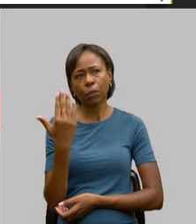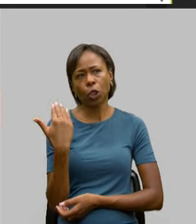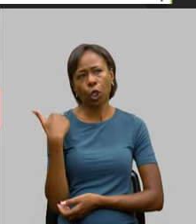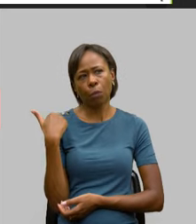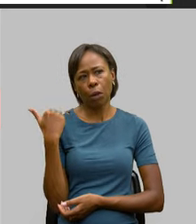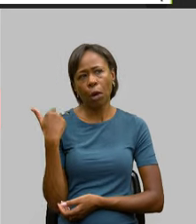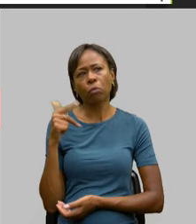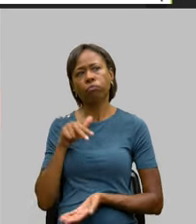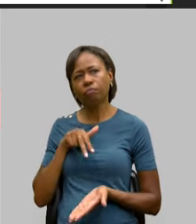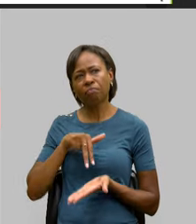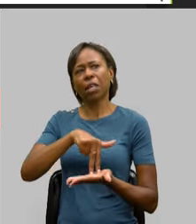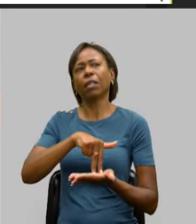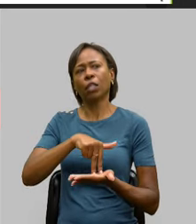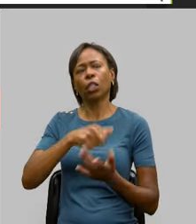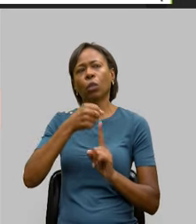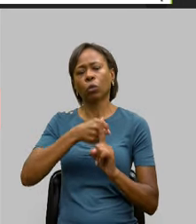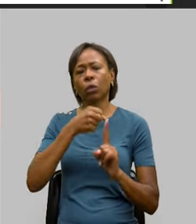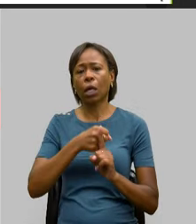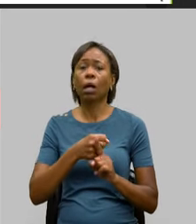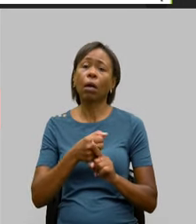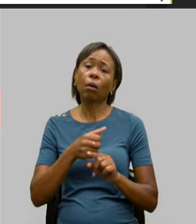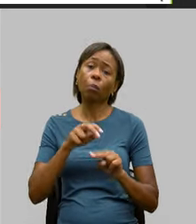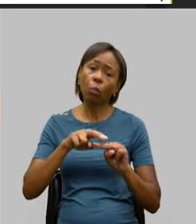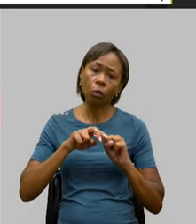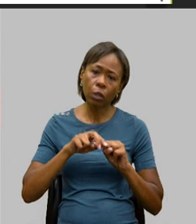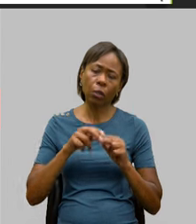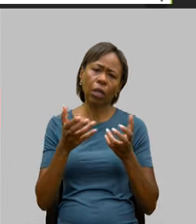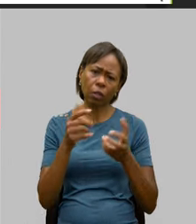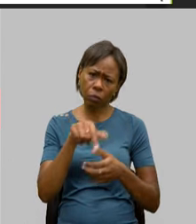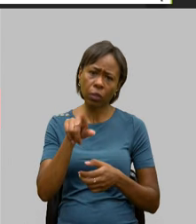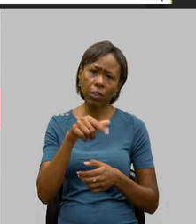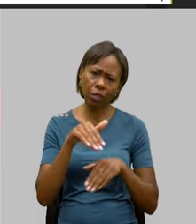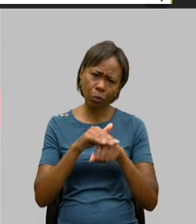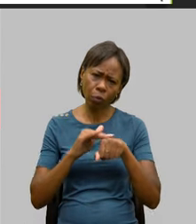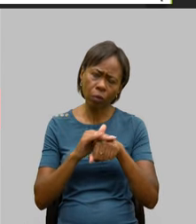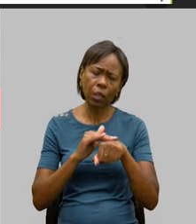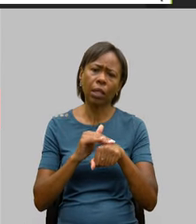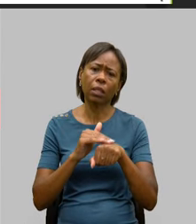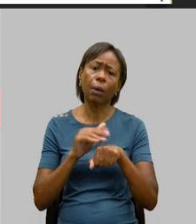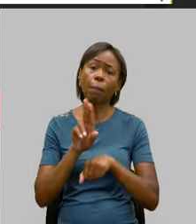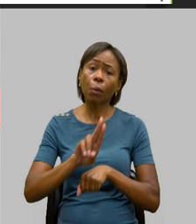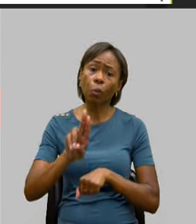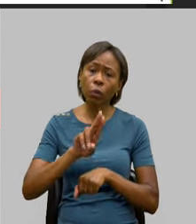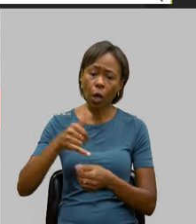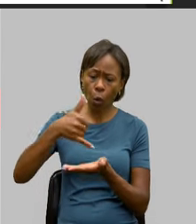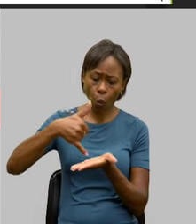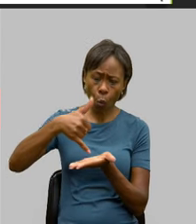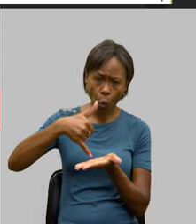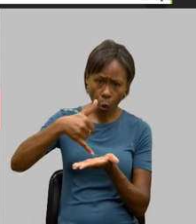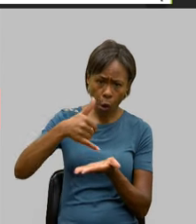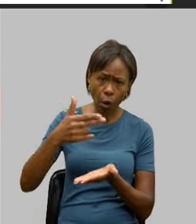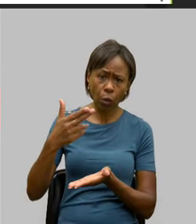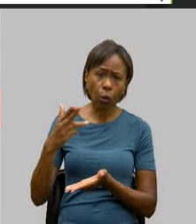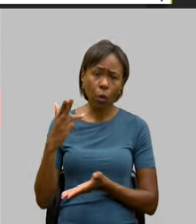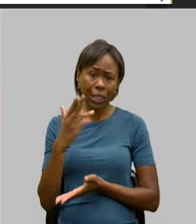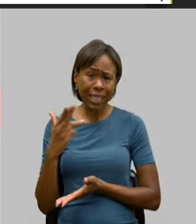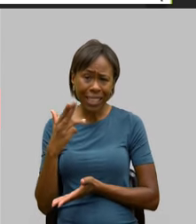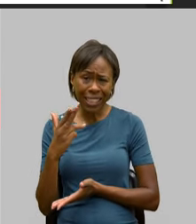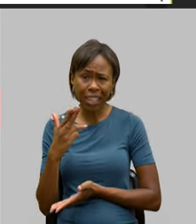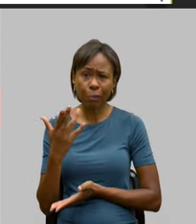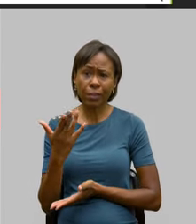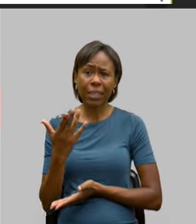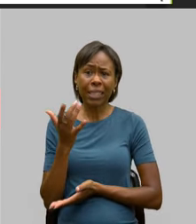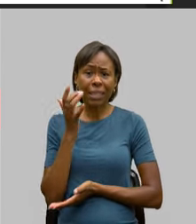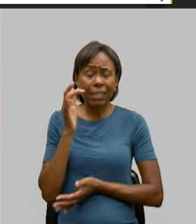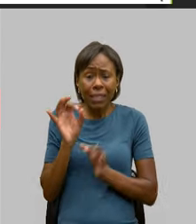que vocês soubessem que para usar o óleo de cannabis não é muito simples não e o meu filho pagou com a